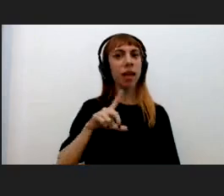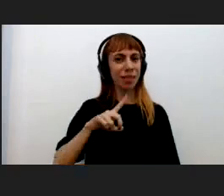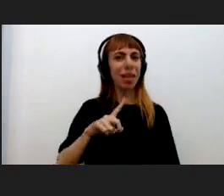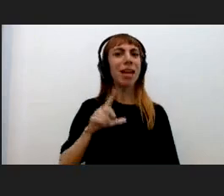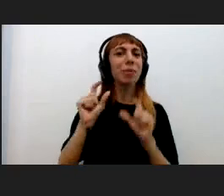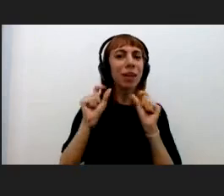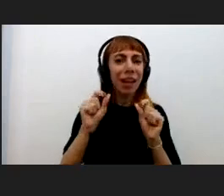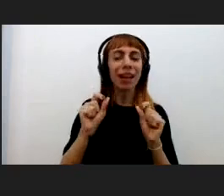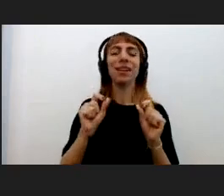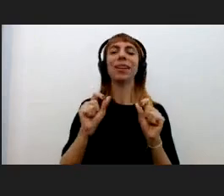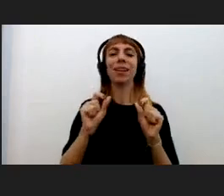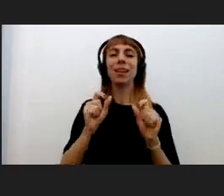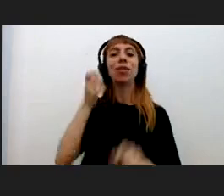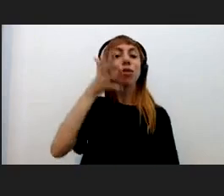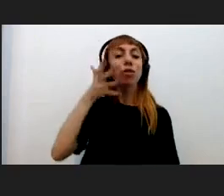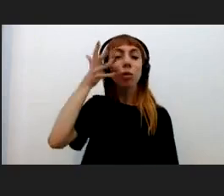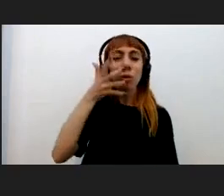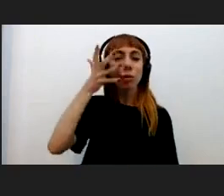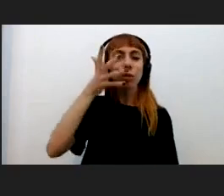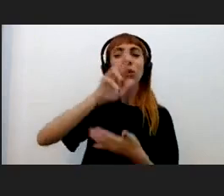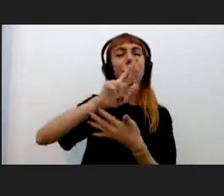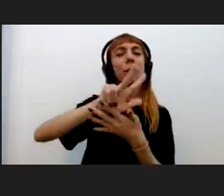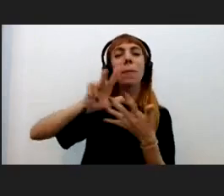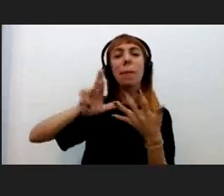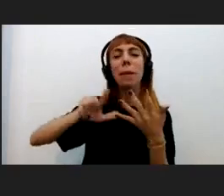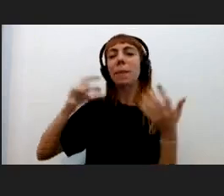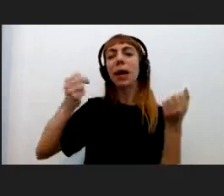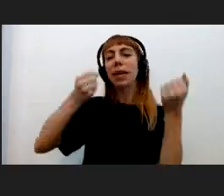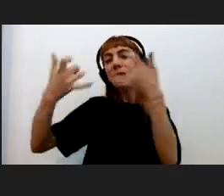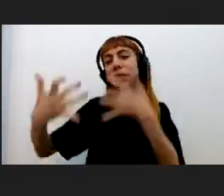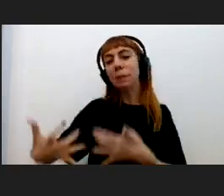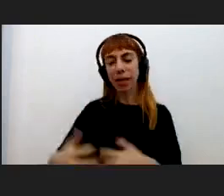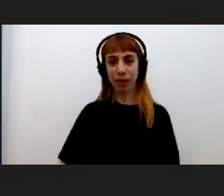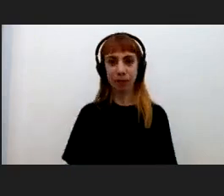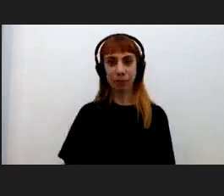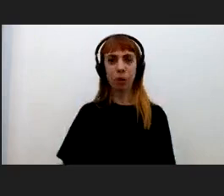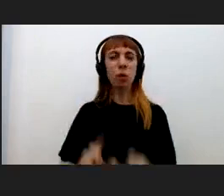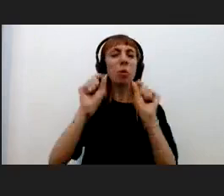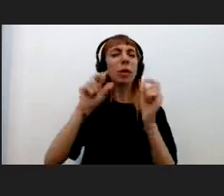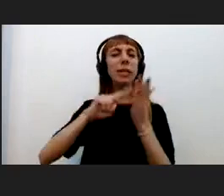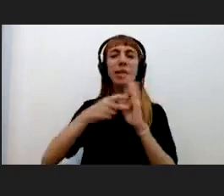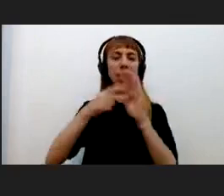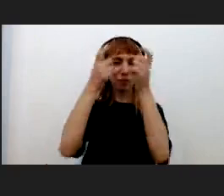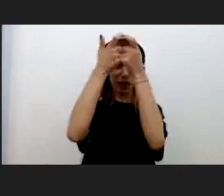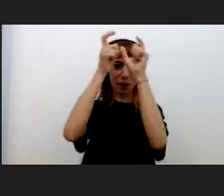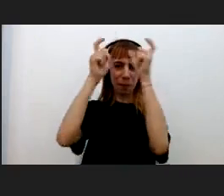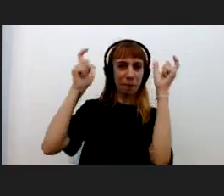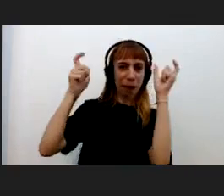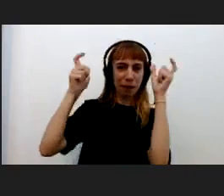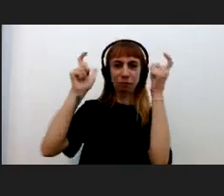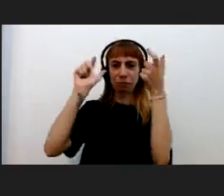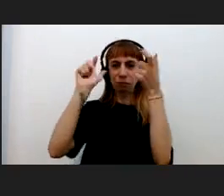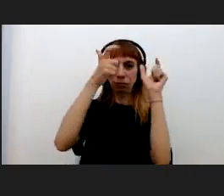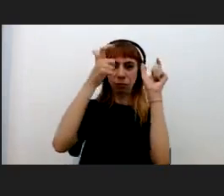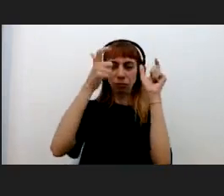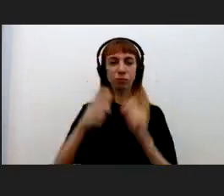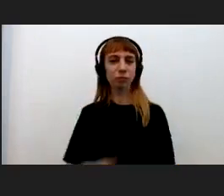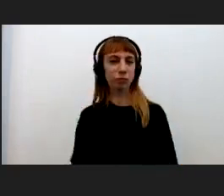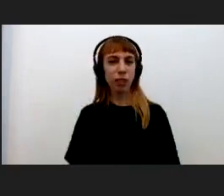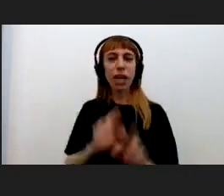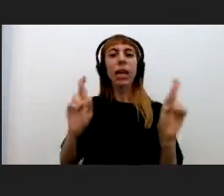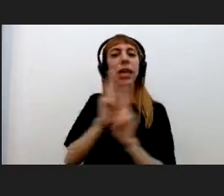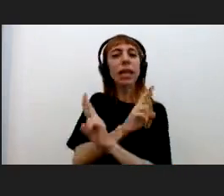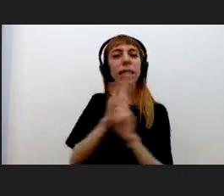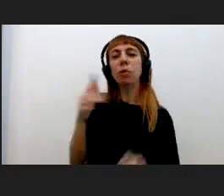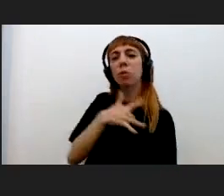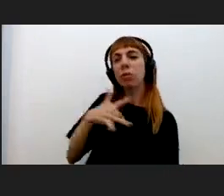que é um transtorno mental, dessa relação que se faz entre saúde e doença, desses processos, né? E quando eu penso sobre o